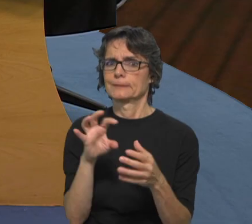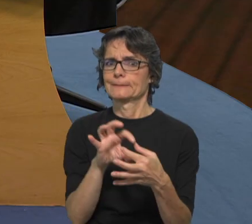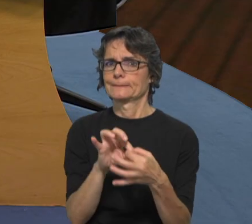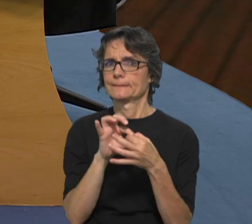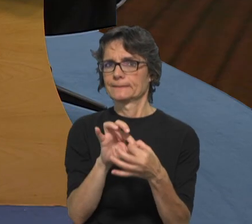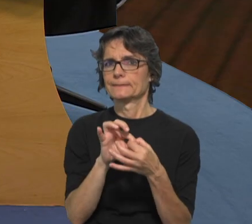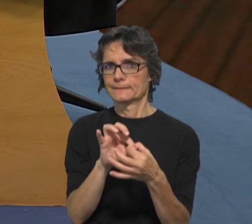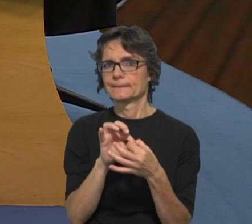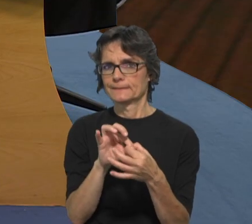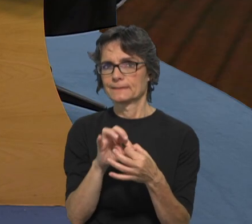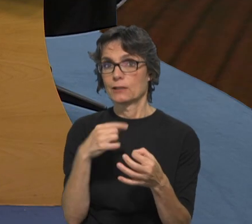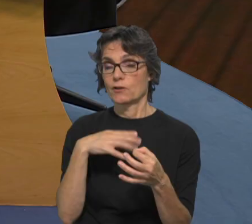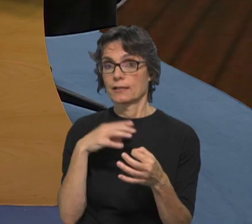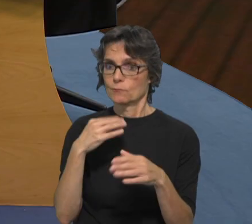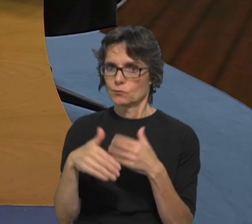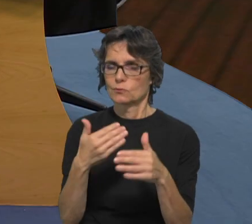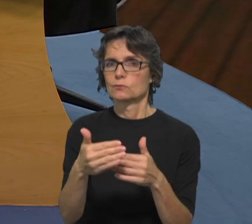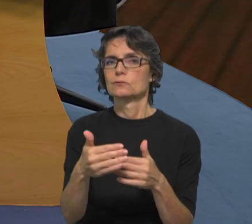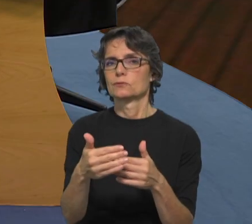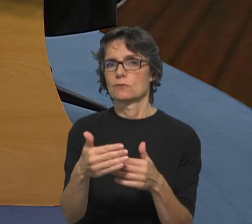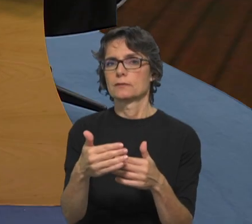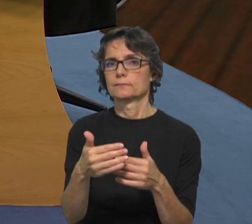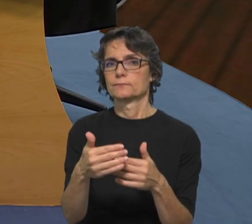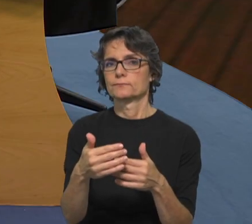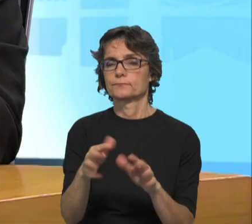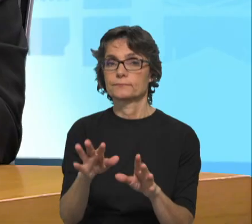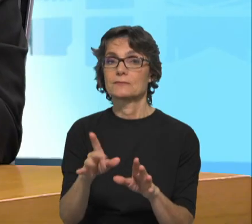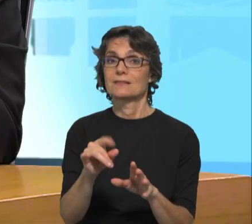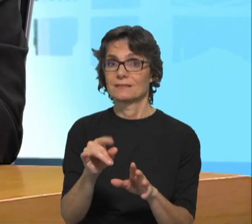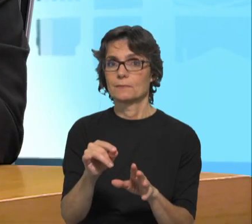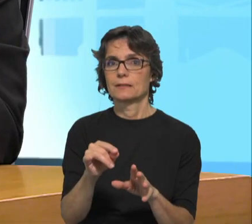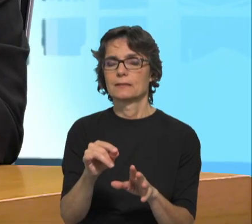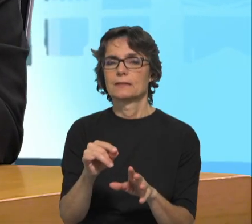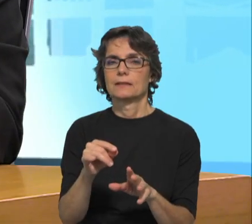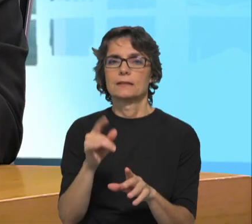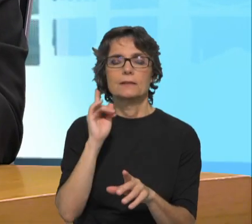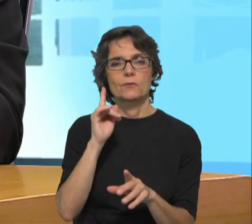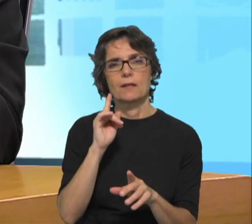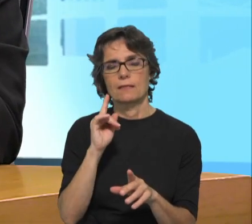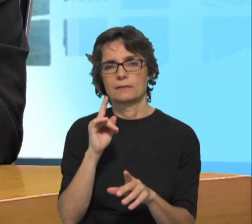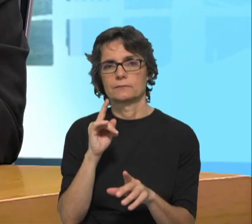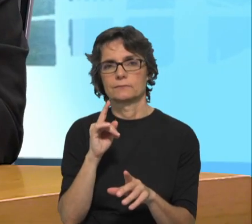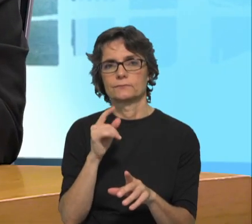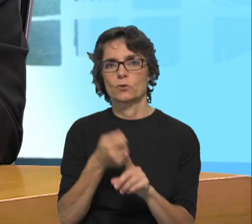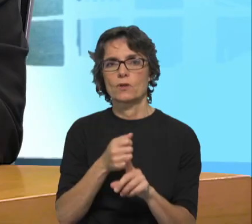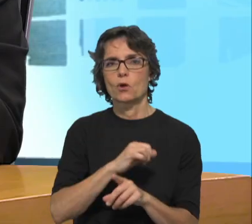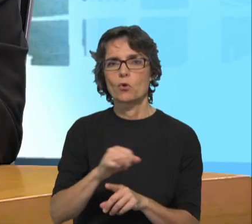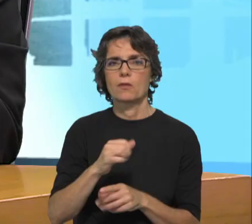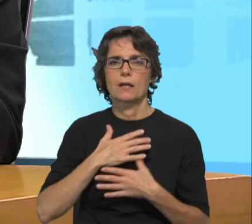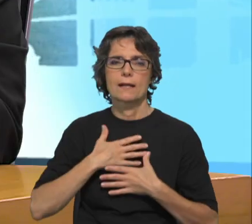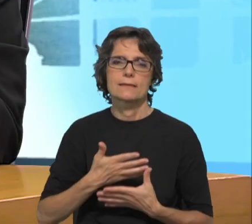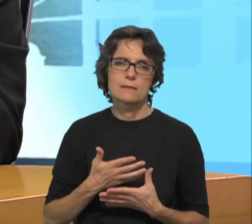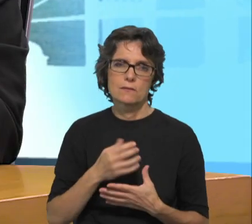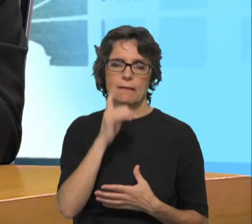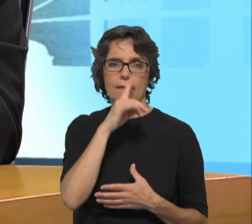fazer, ainda que, por outro lado, seja preciso também combater um certo cansaço na parte dos responsáveis dos